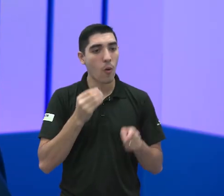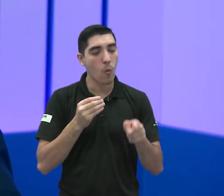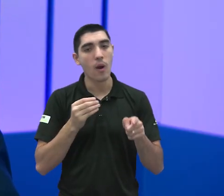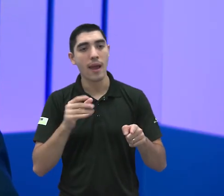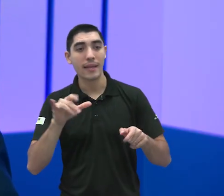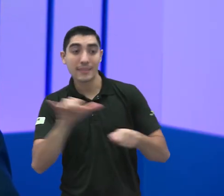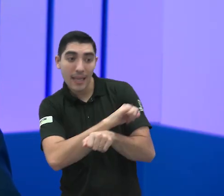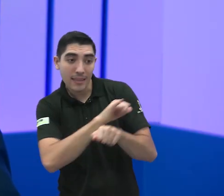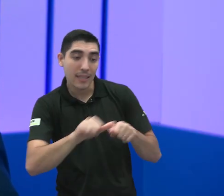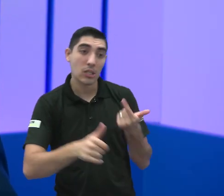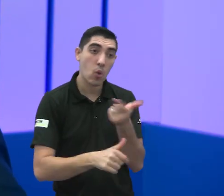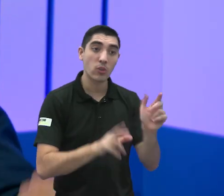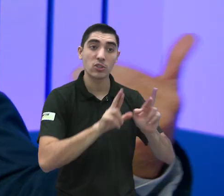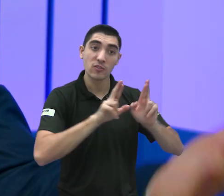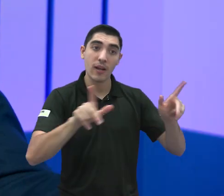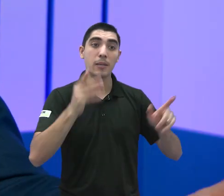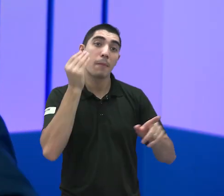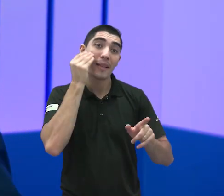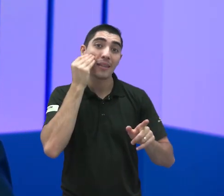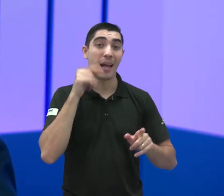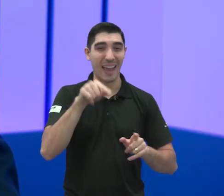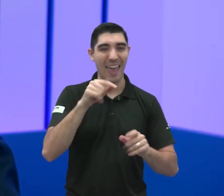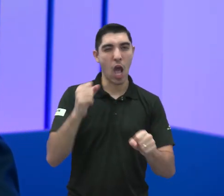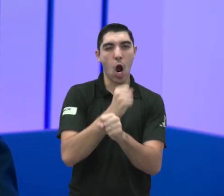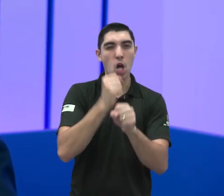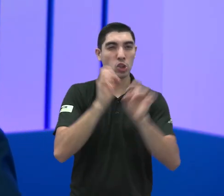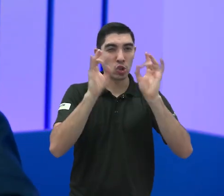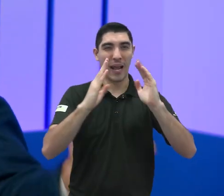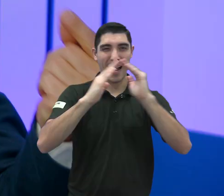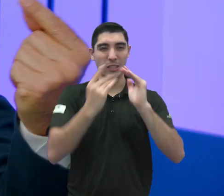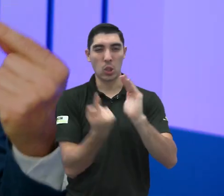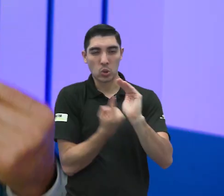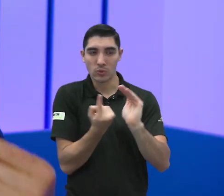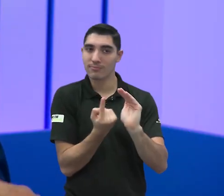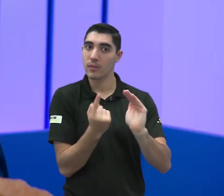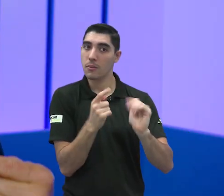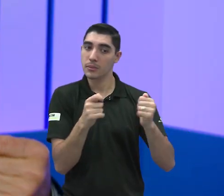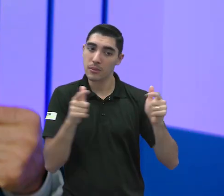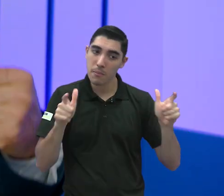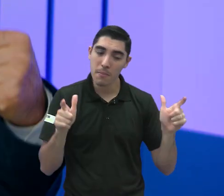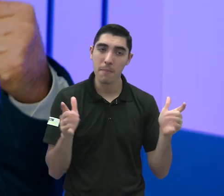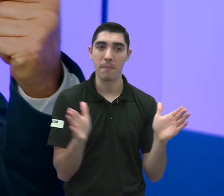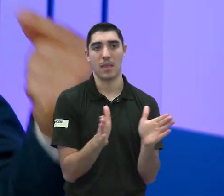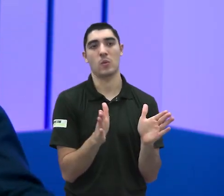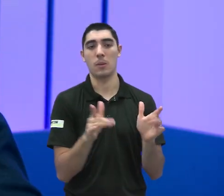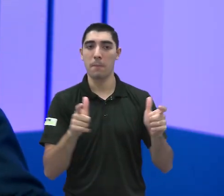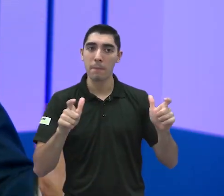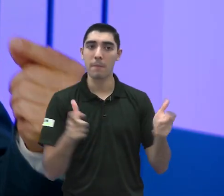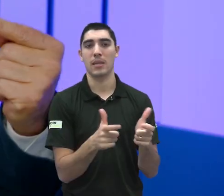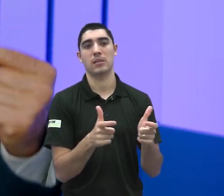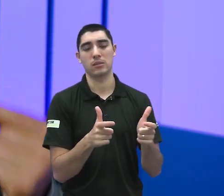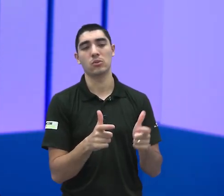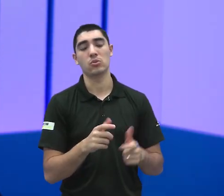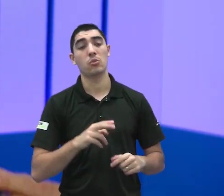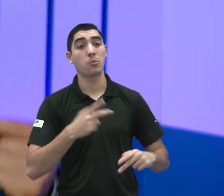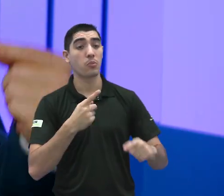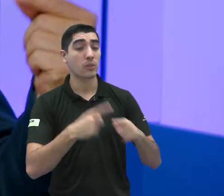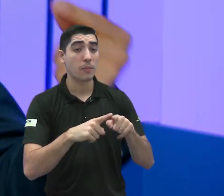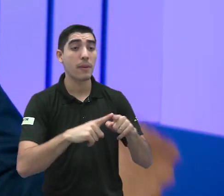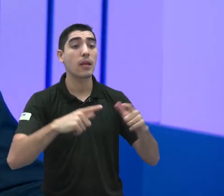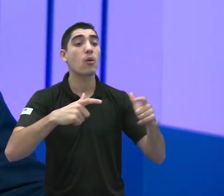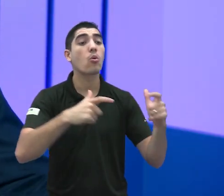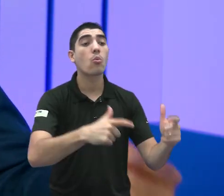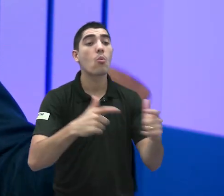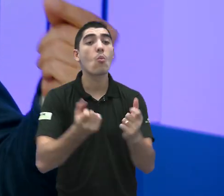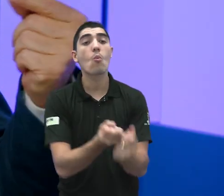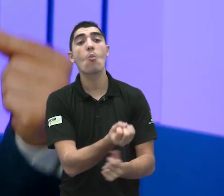reduzir o índice de unidade que pode ser construído ali. E o fator de espaço, mobilidade, quantos